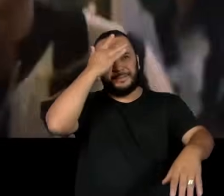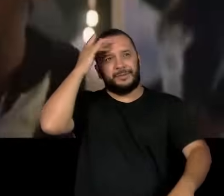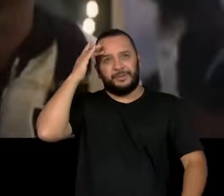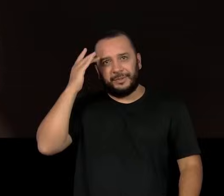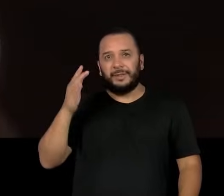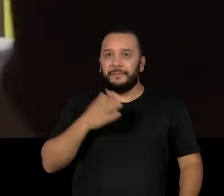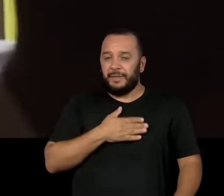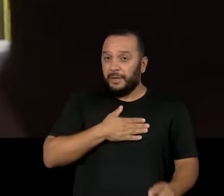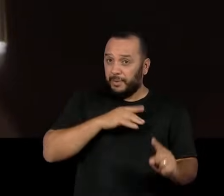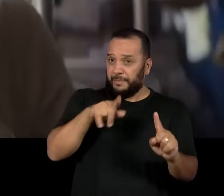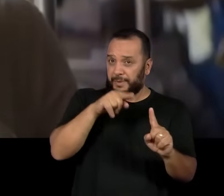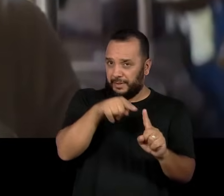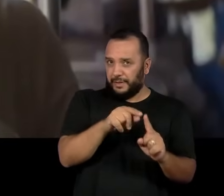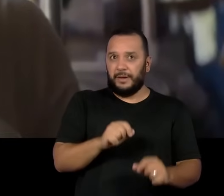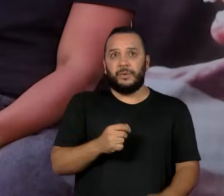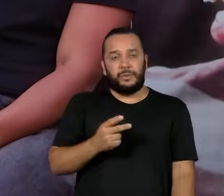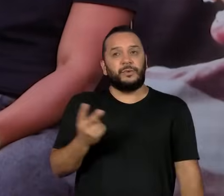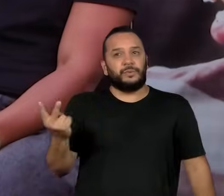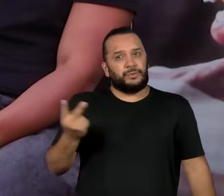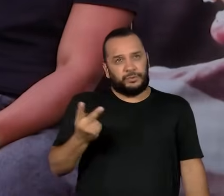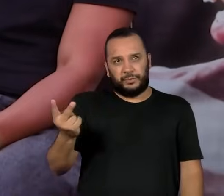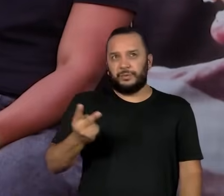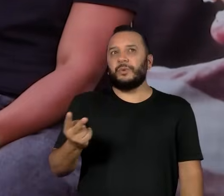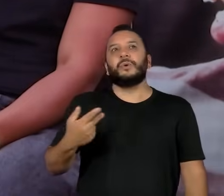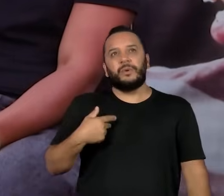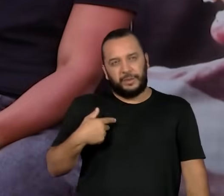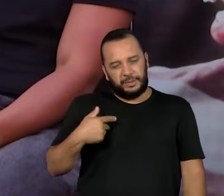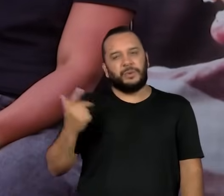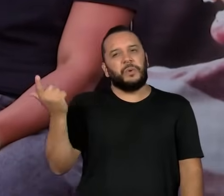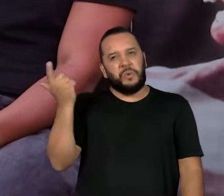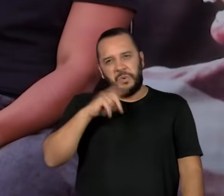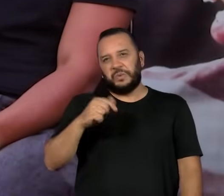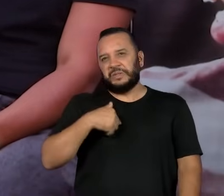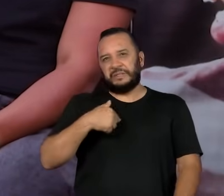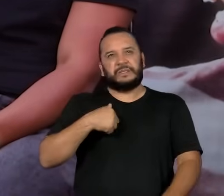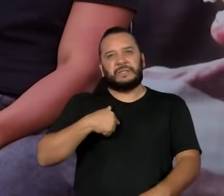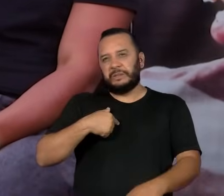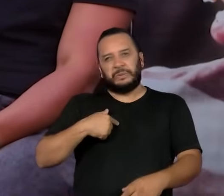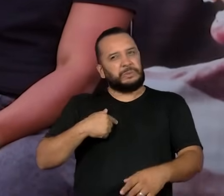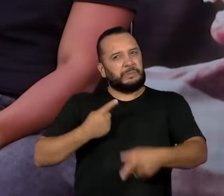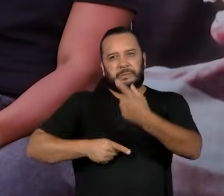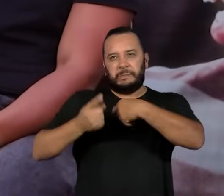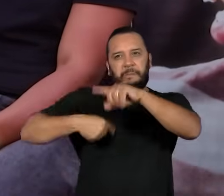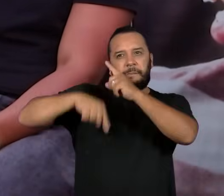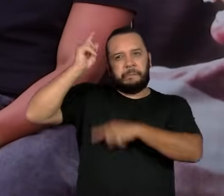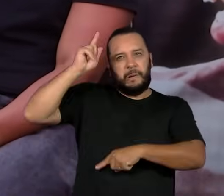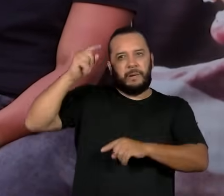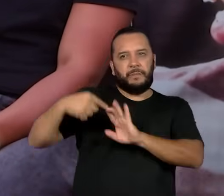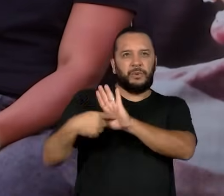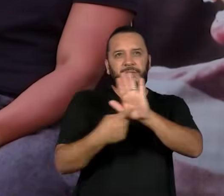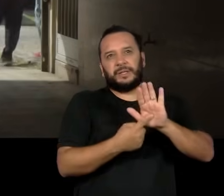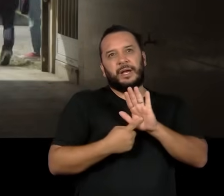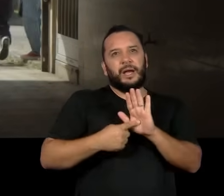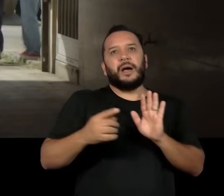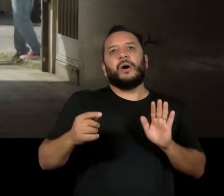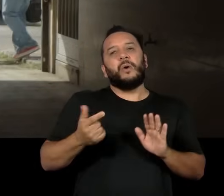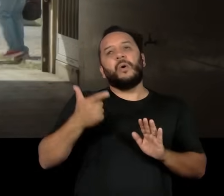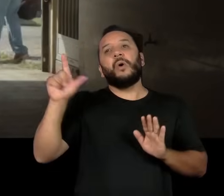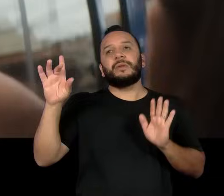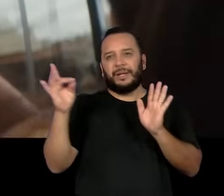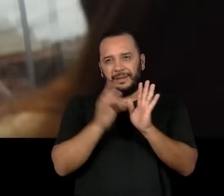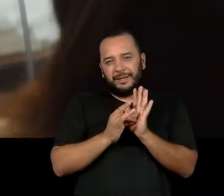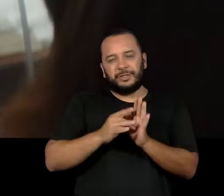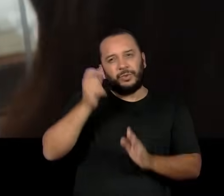opinião, Claudinho Bochecha atravessou uma ponte que era muito necessária pra gente atravessar e trouxe uma outra realidade pra cultura brasileira.